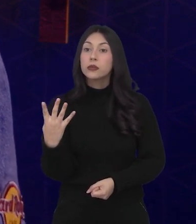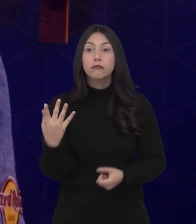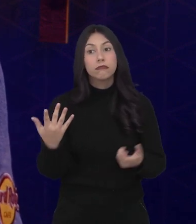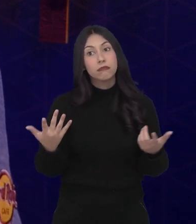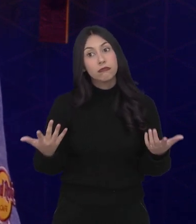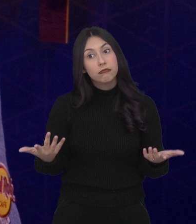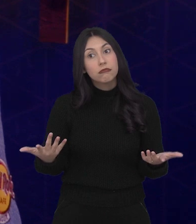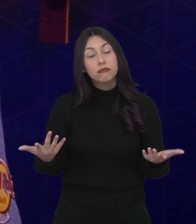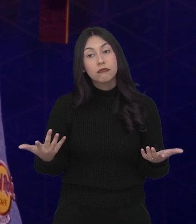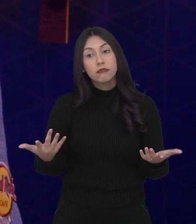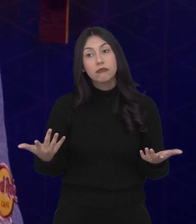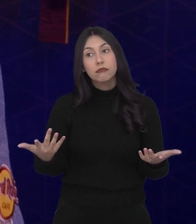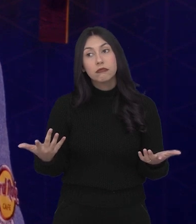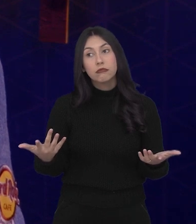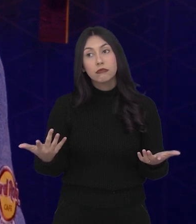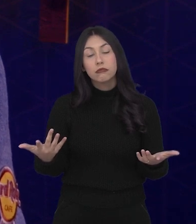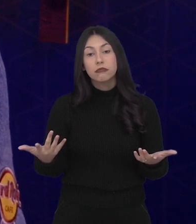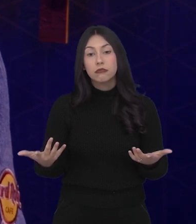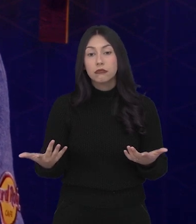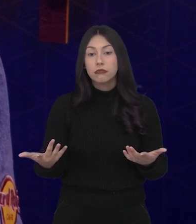1894. Então,